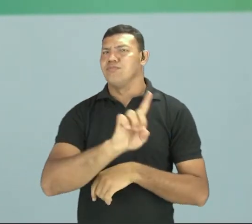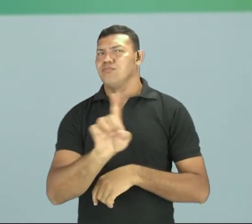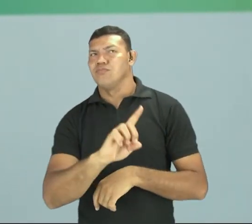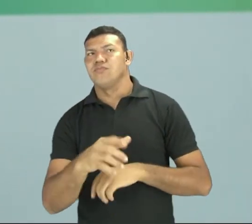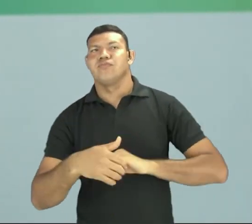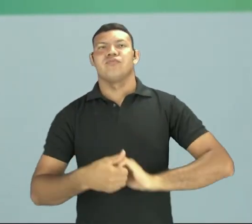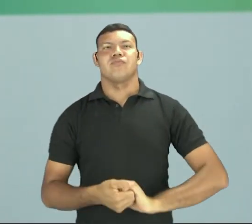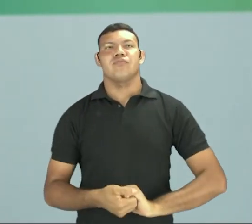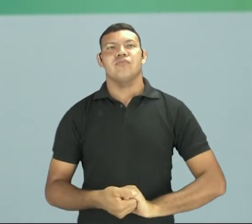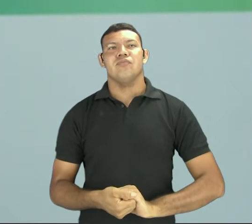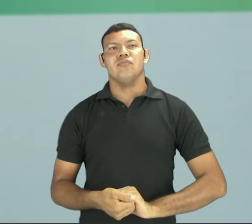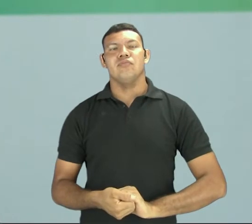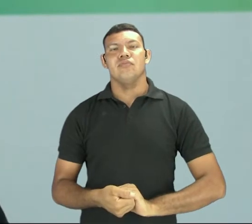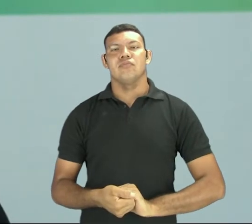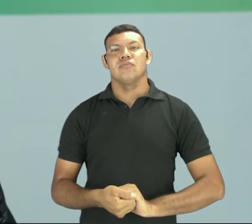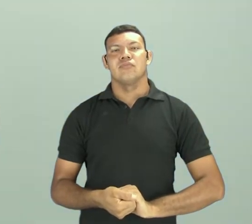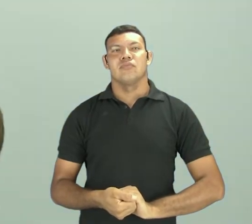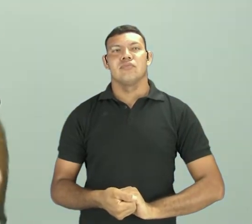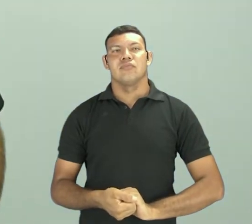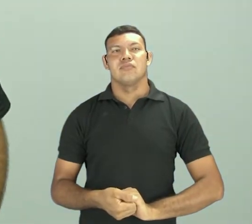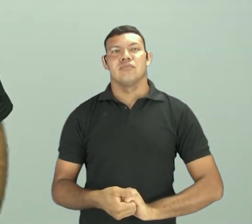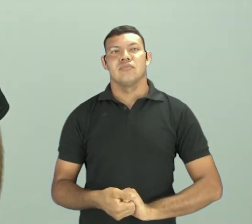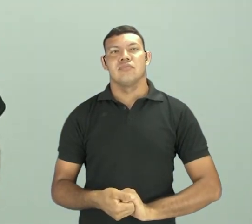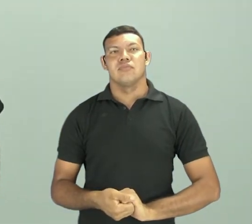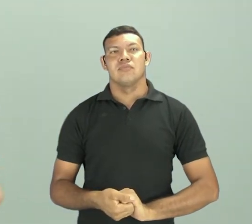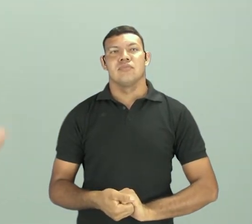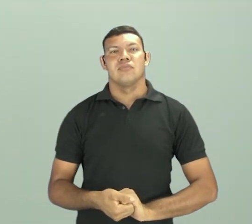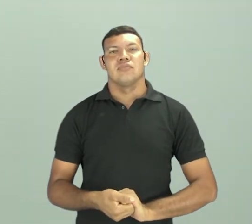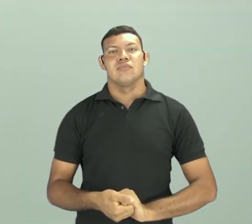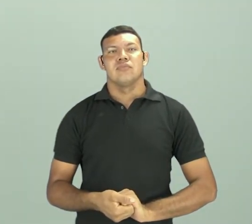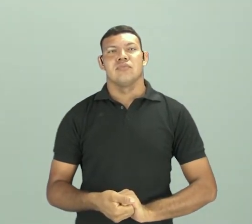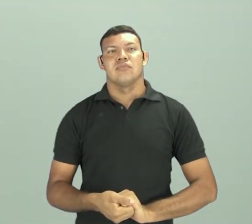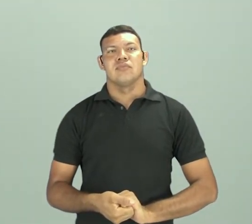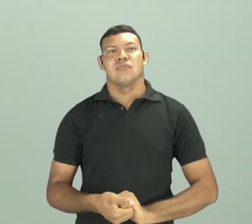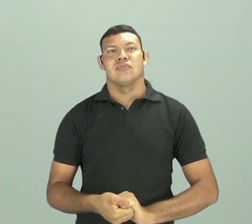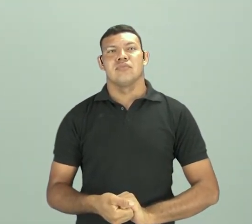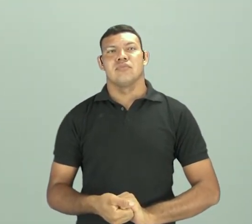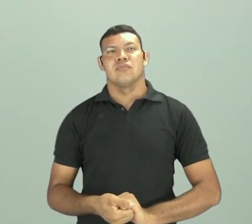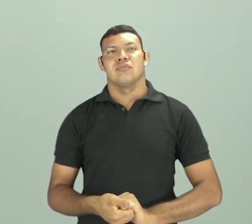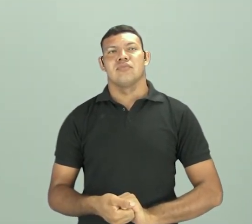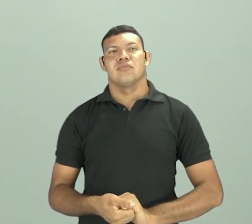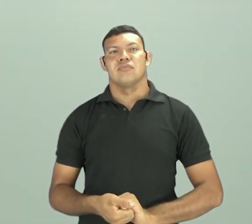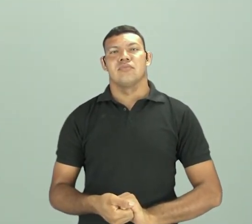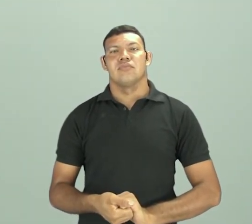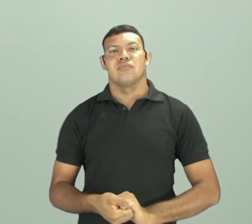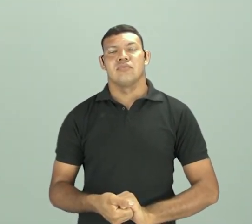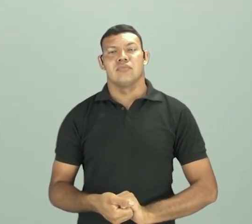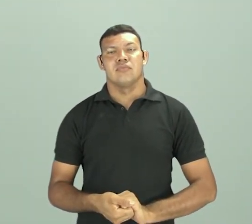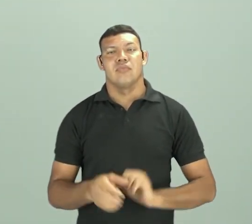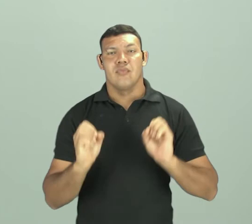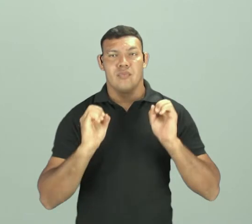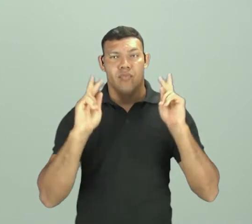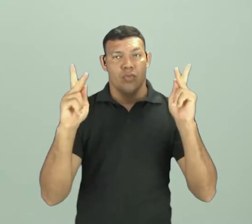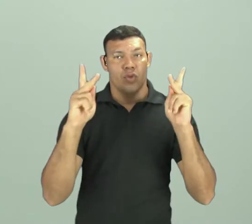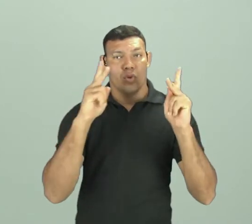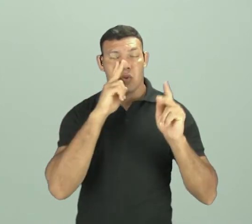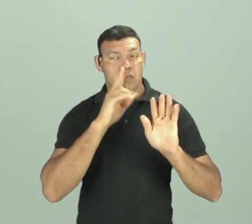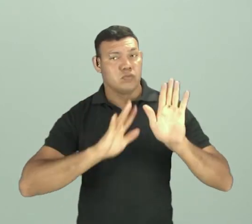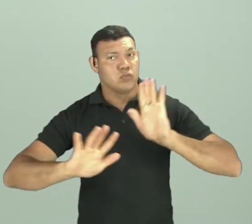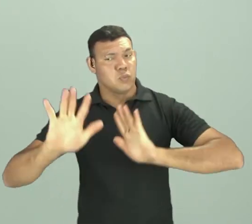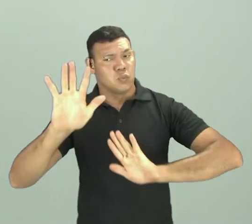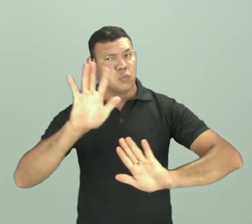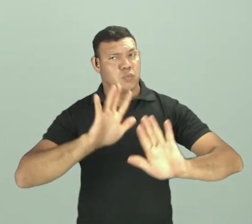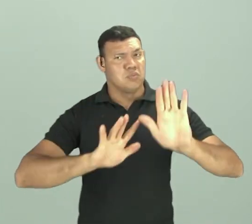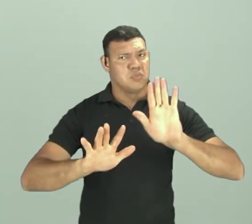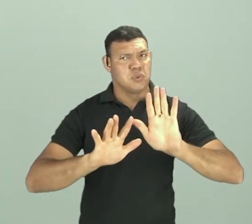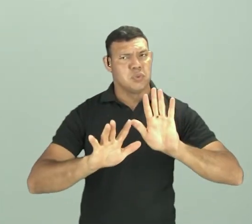Ok? So, if you understand everything so far, let's check out some exercises. Ok? Eu tomei cuidado para tentar